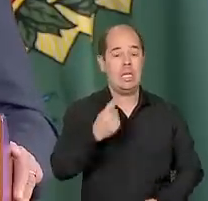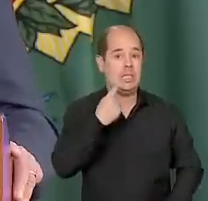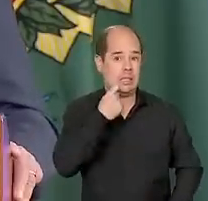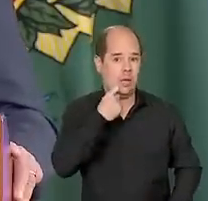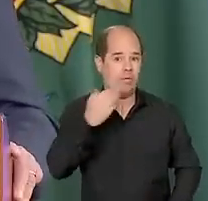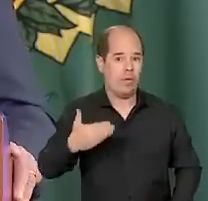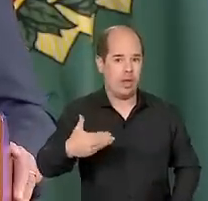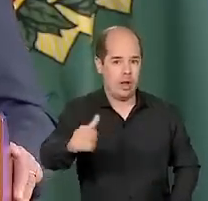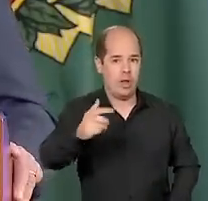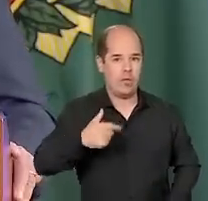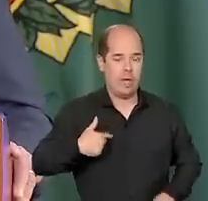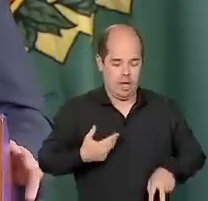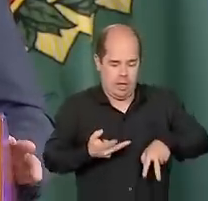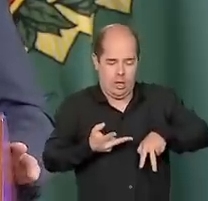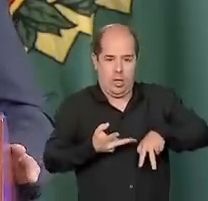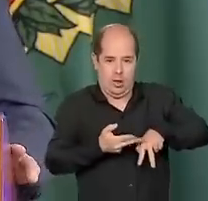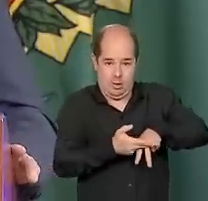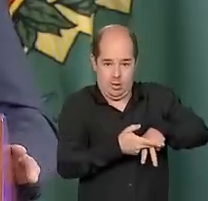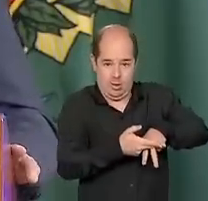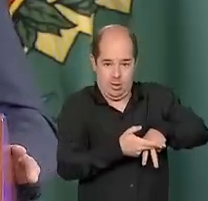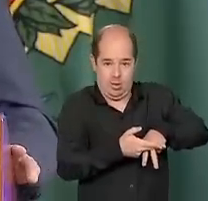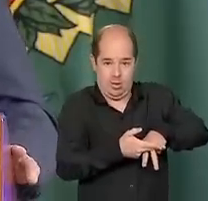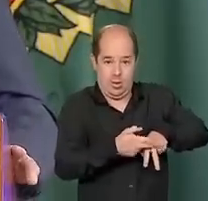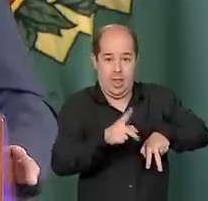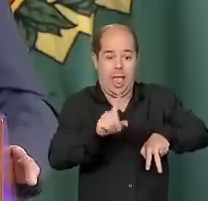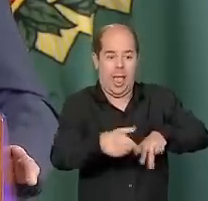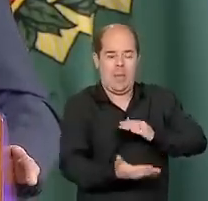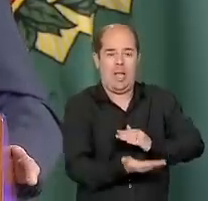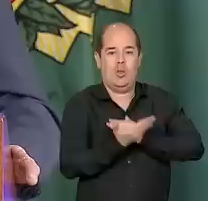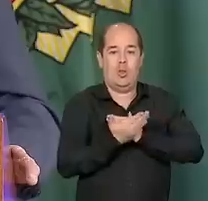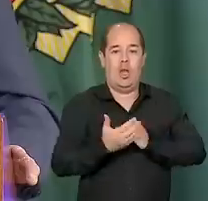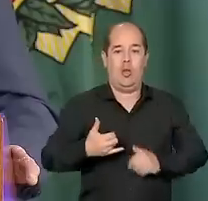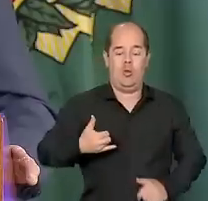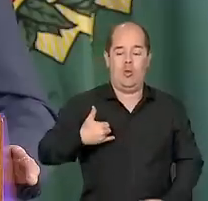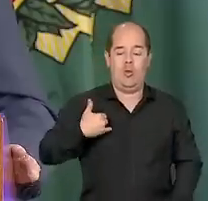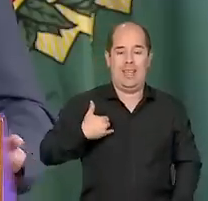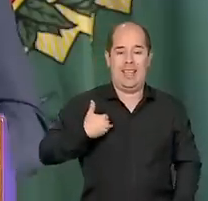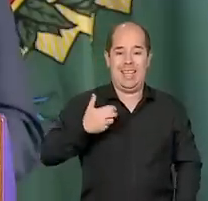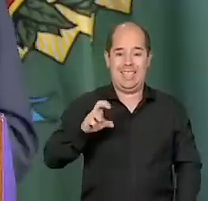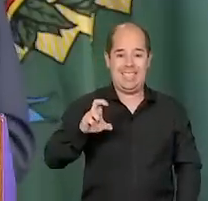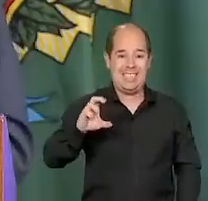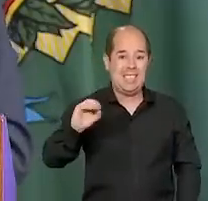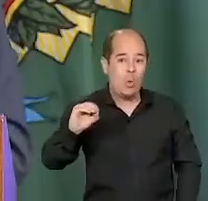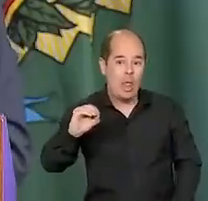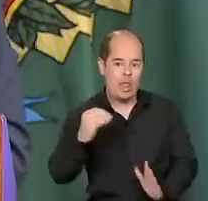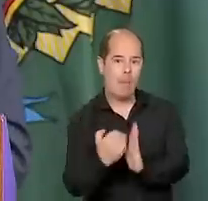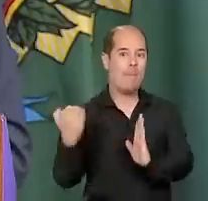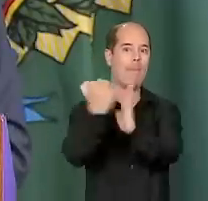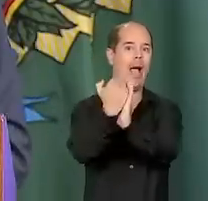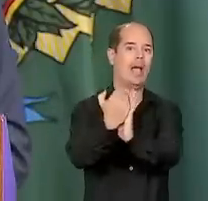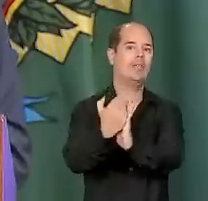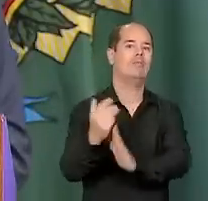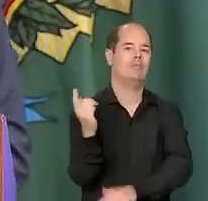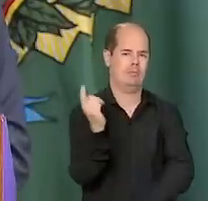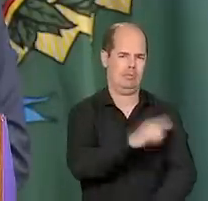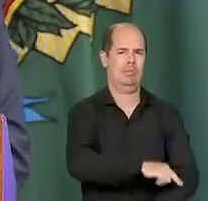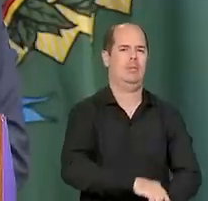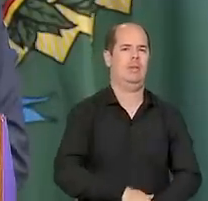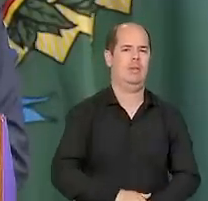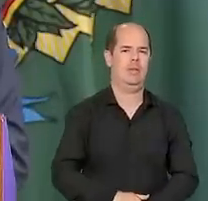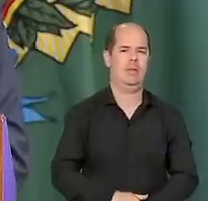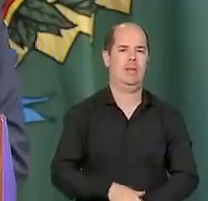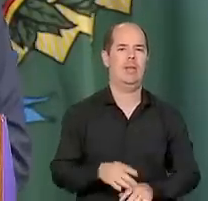sexta-feira para aguentar mais 50 anos, porque esse já se desgastou nesses